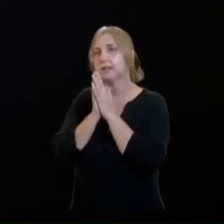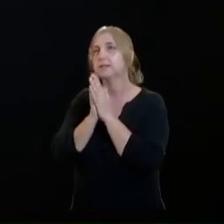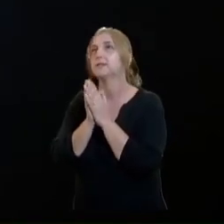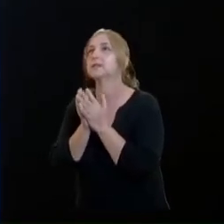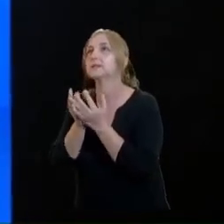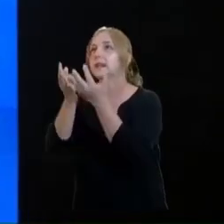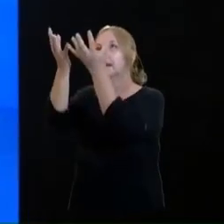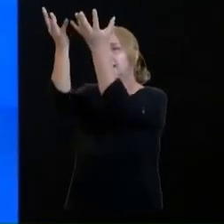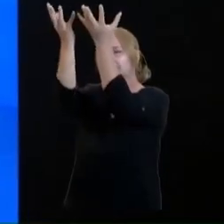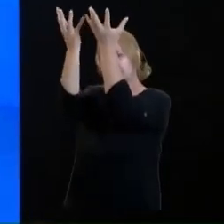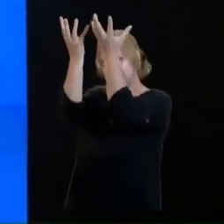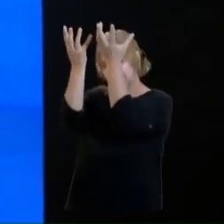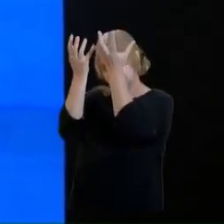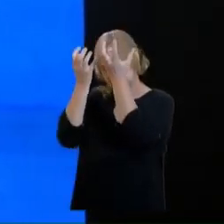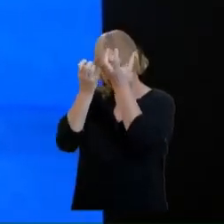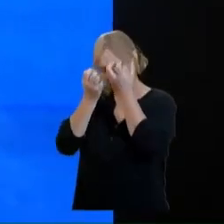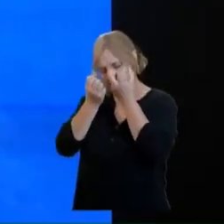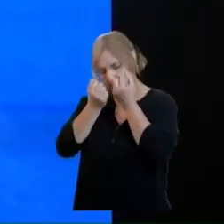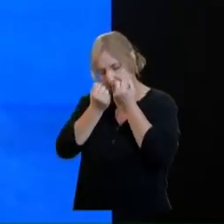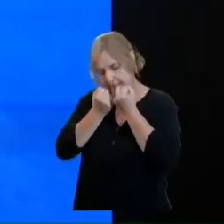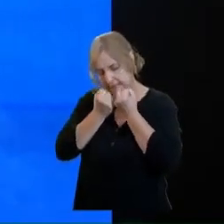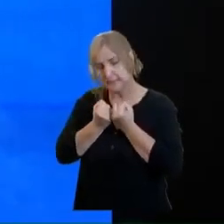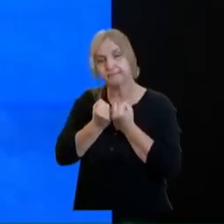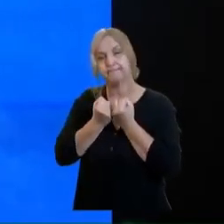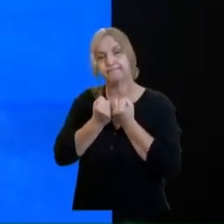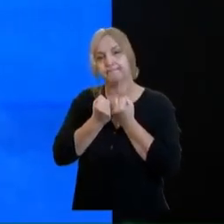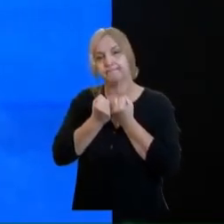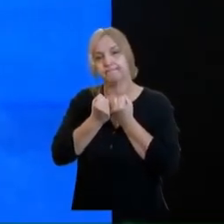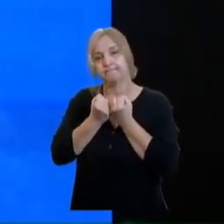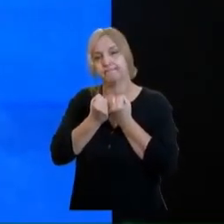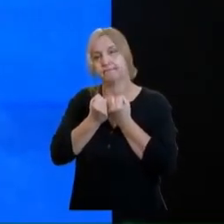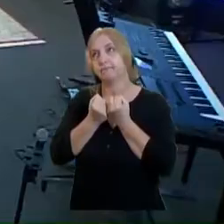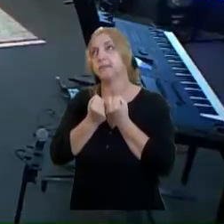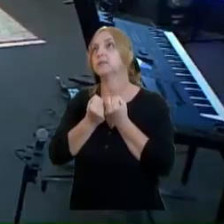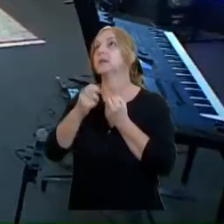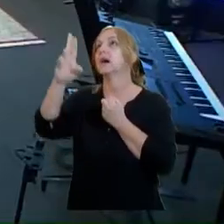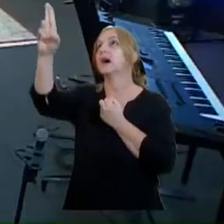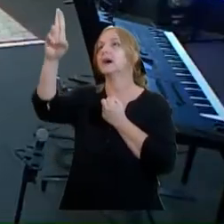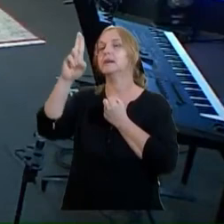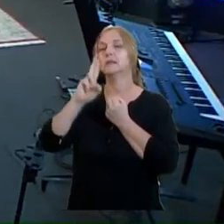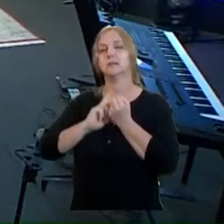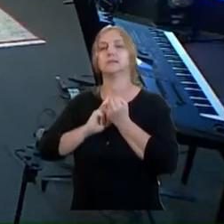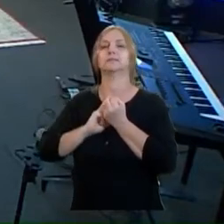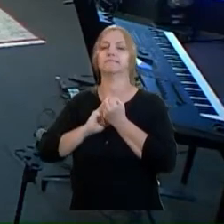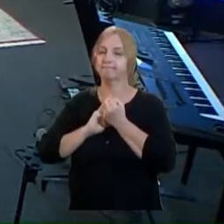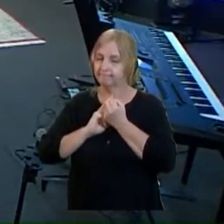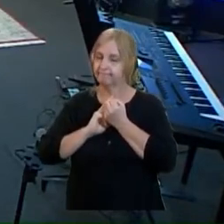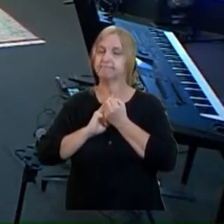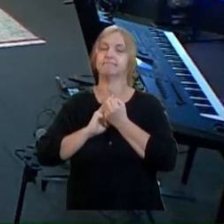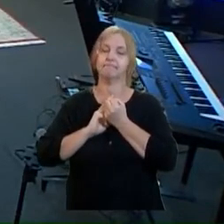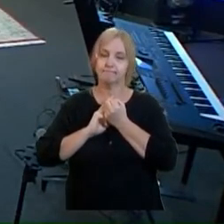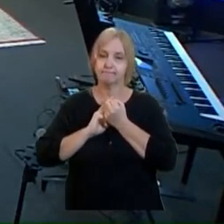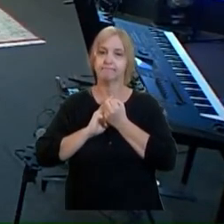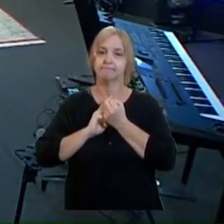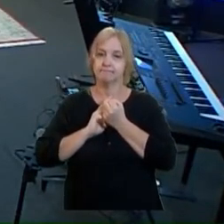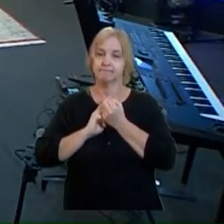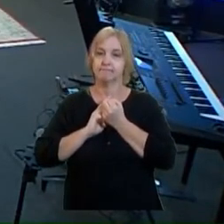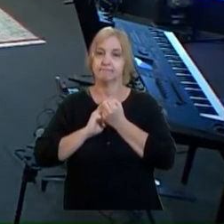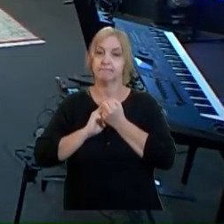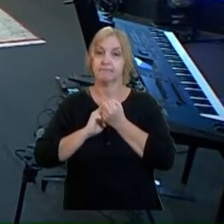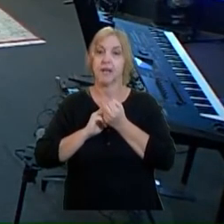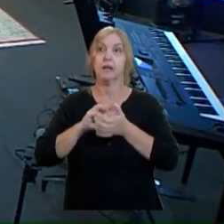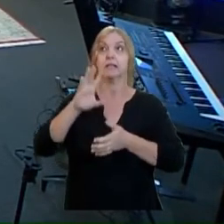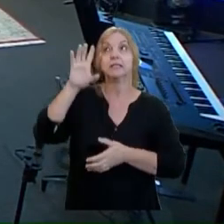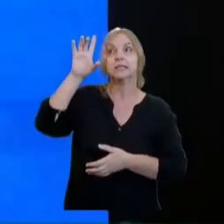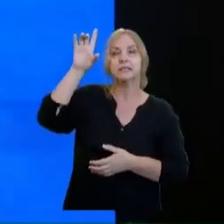você traz das regiões celestiais a resposta para o seu coração. Porque para